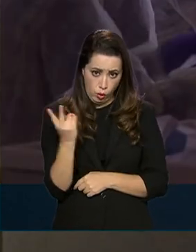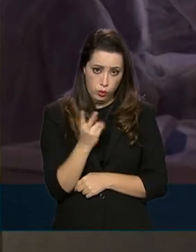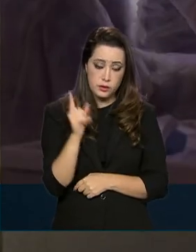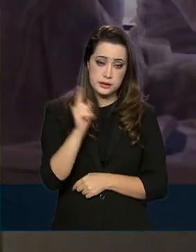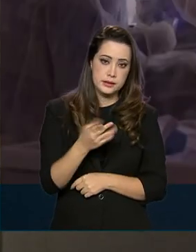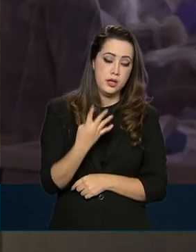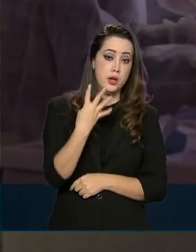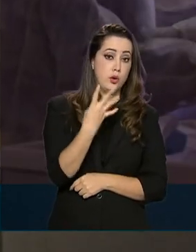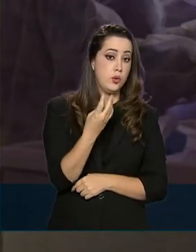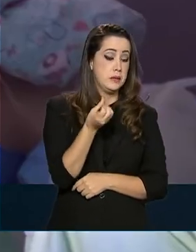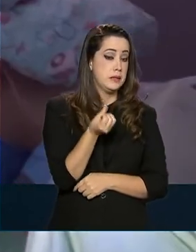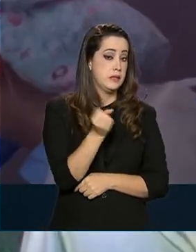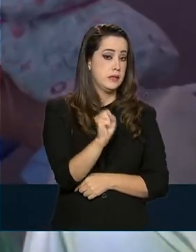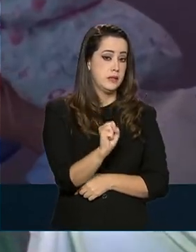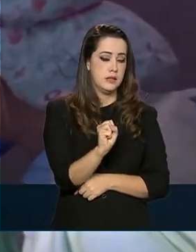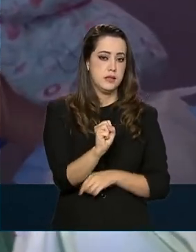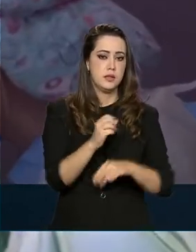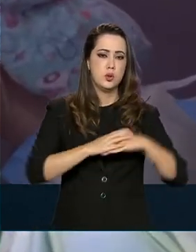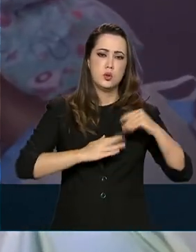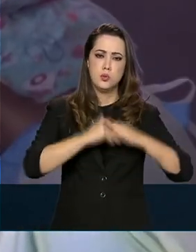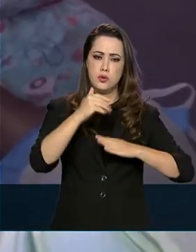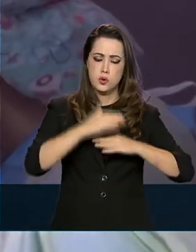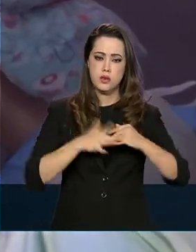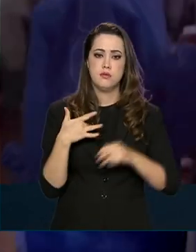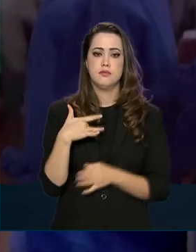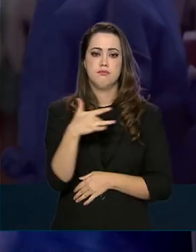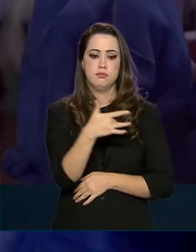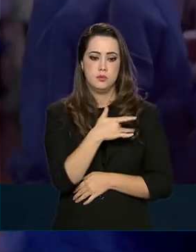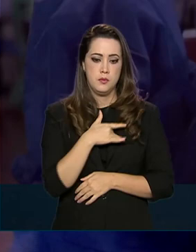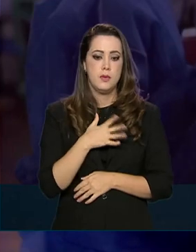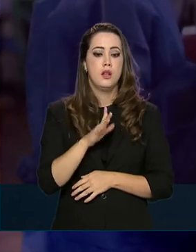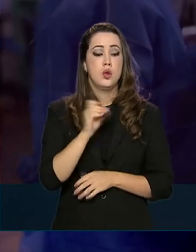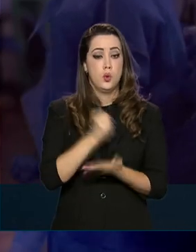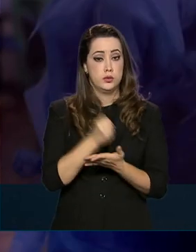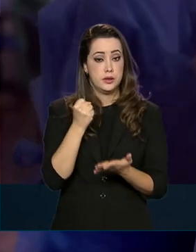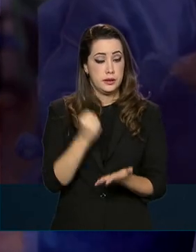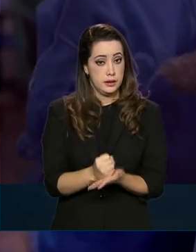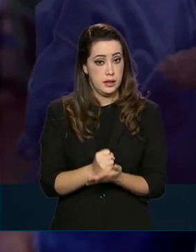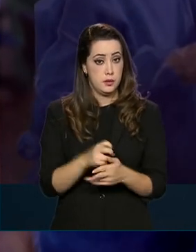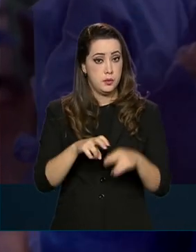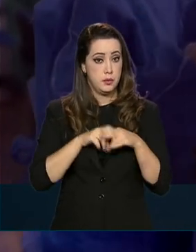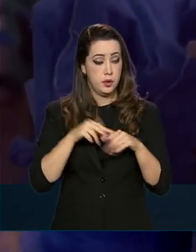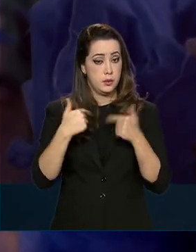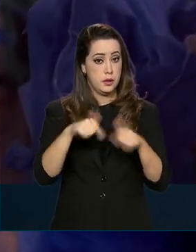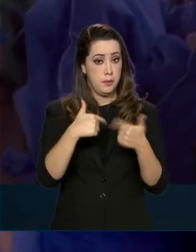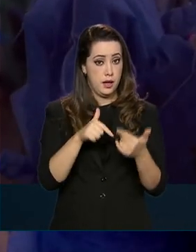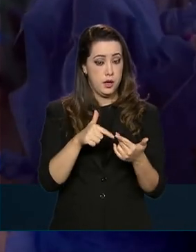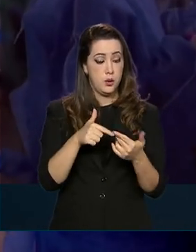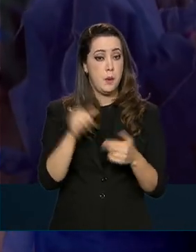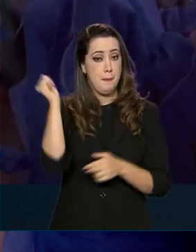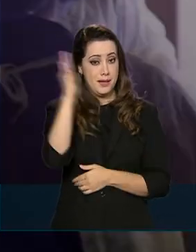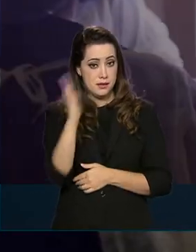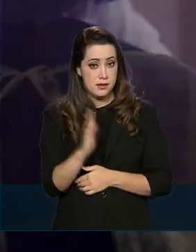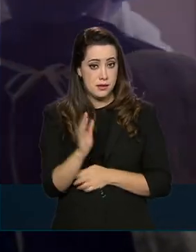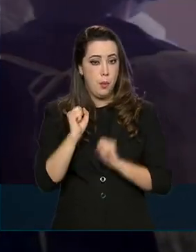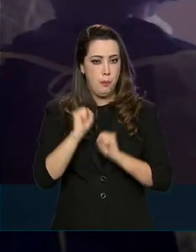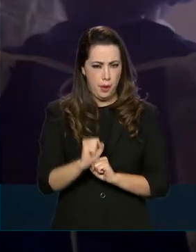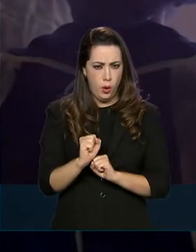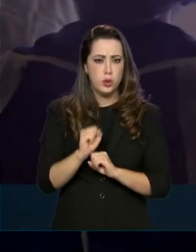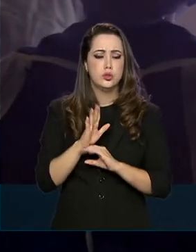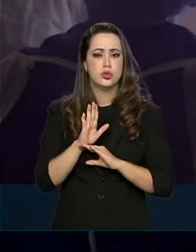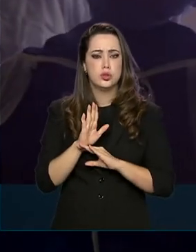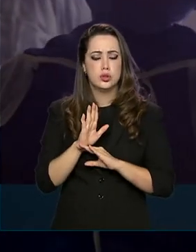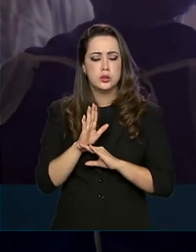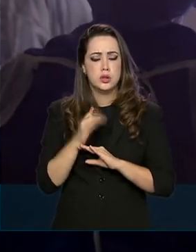468 profissionais da saúde foram contratados pela Ação Brasil Conta Comigo e